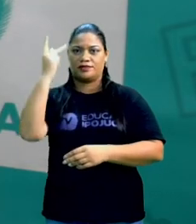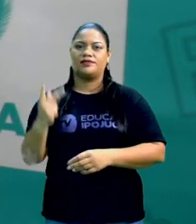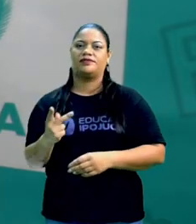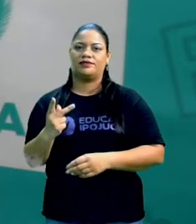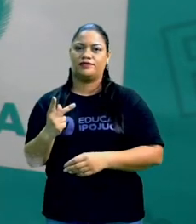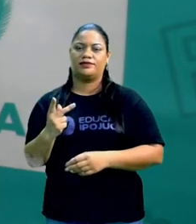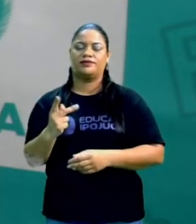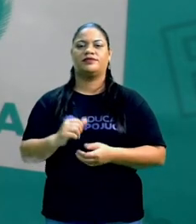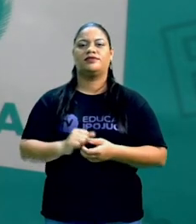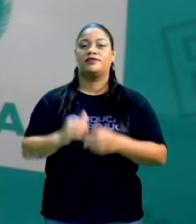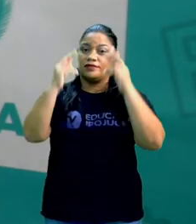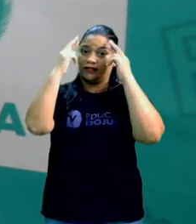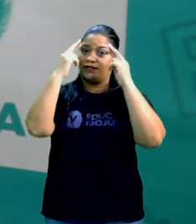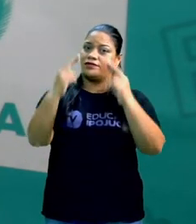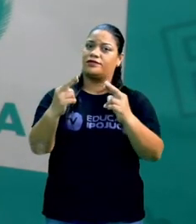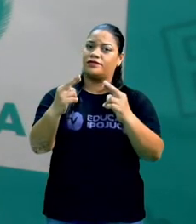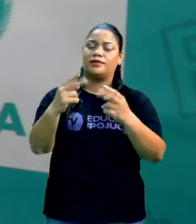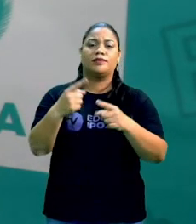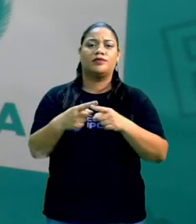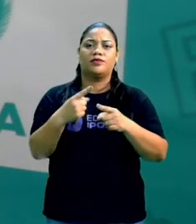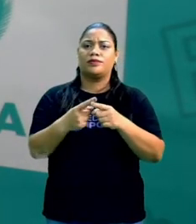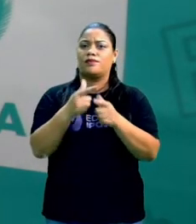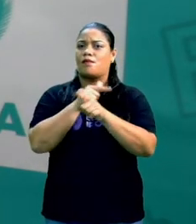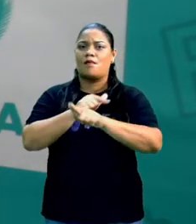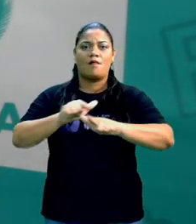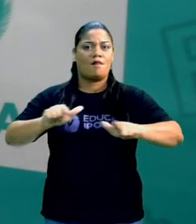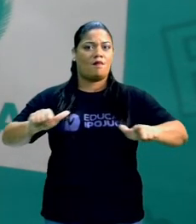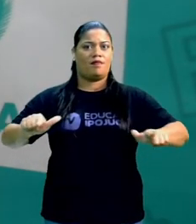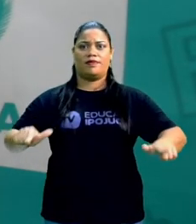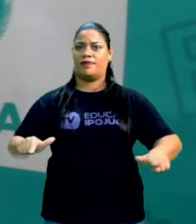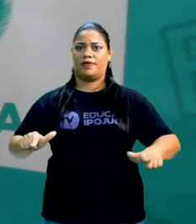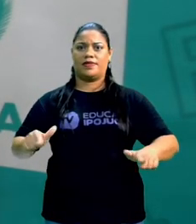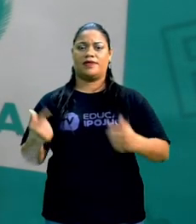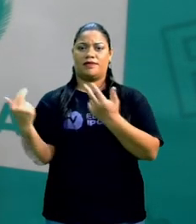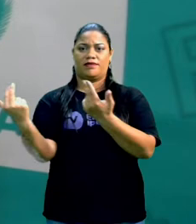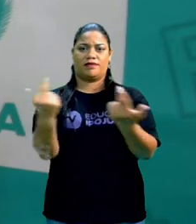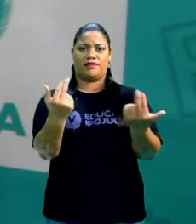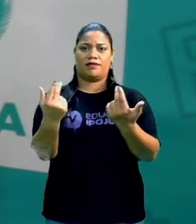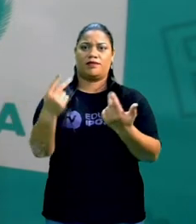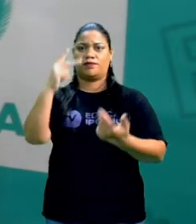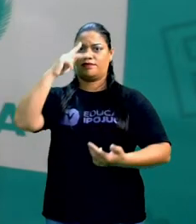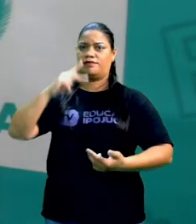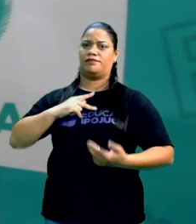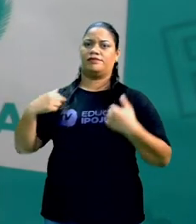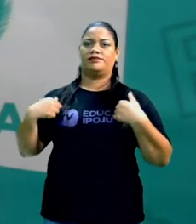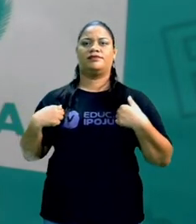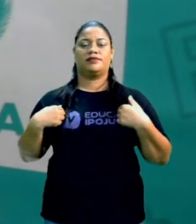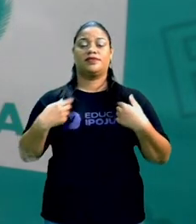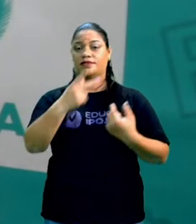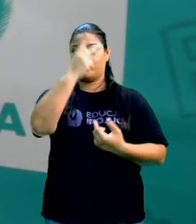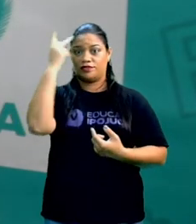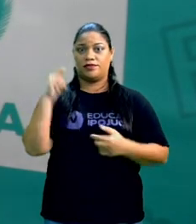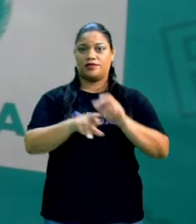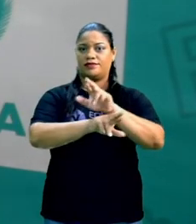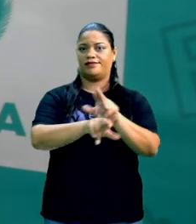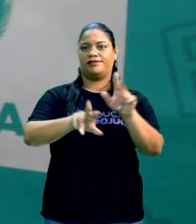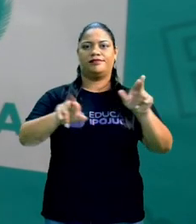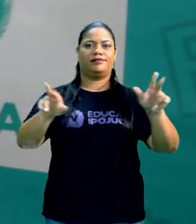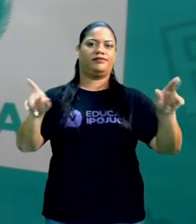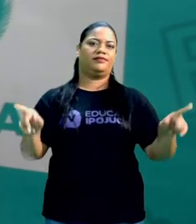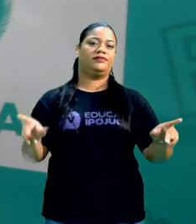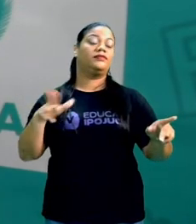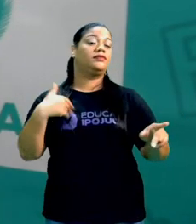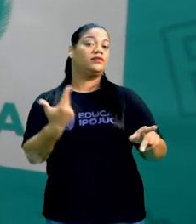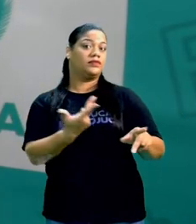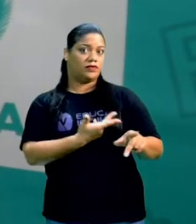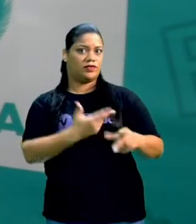elas são e respeitar, porque ninguém ela tem o dever de ser igual a gente, né? As pessoas, elas são diferentes. E a